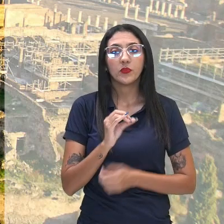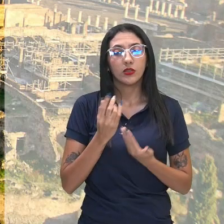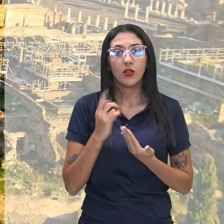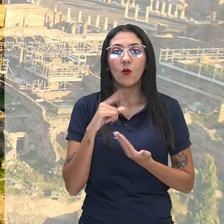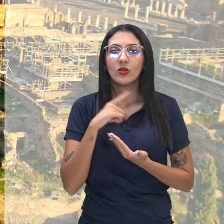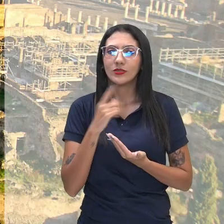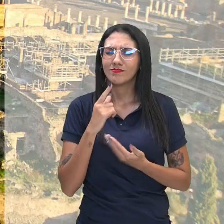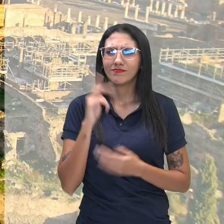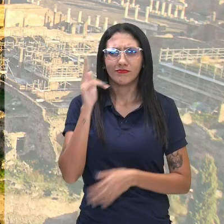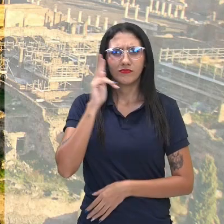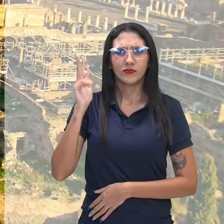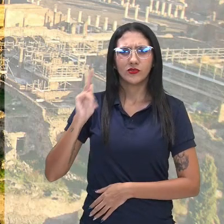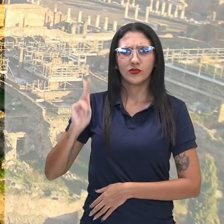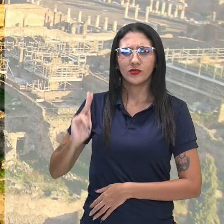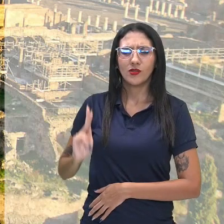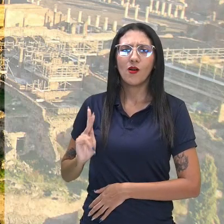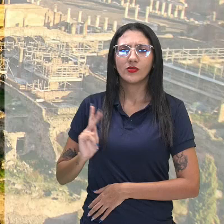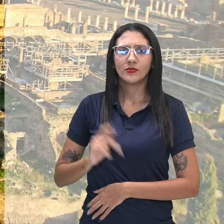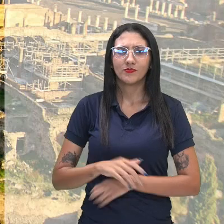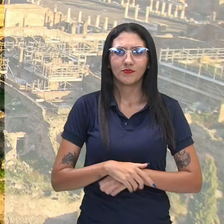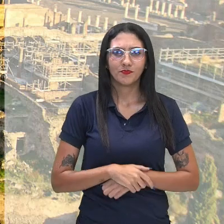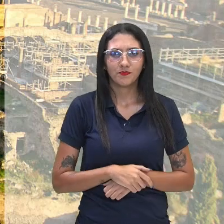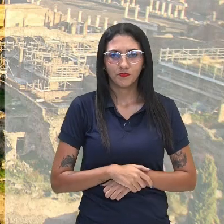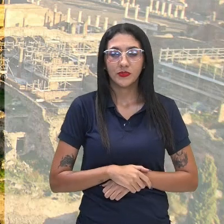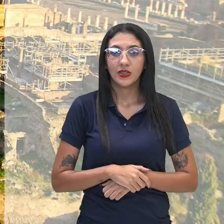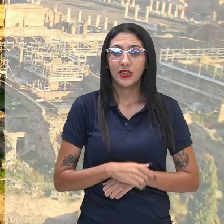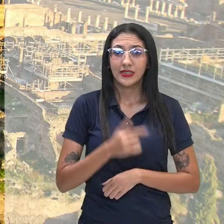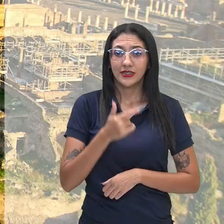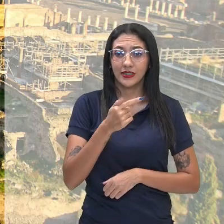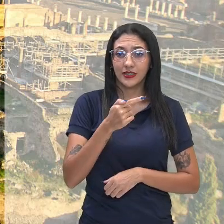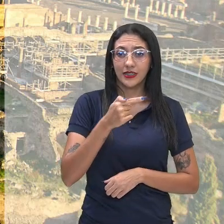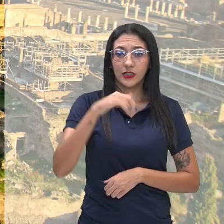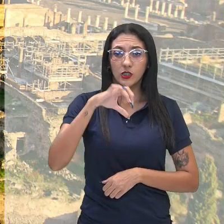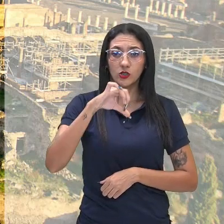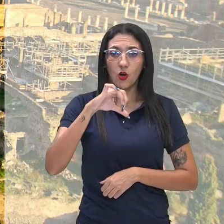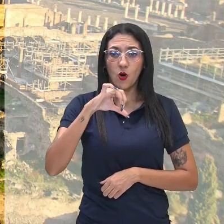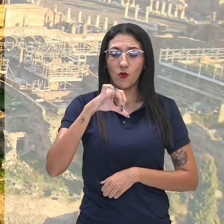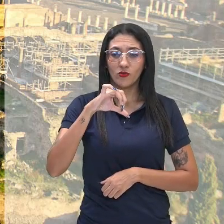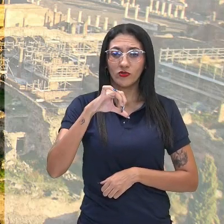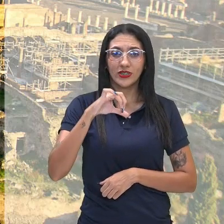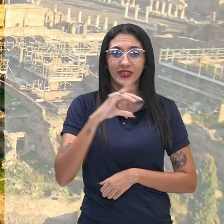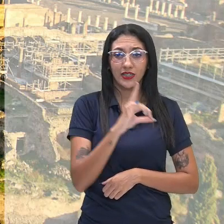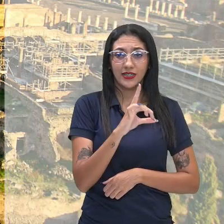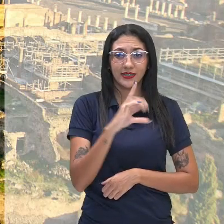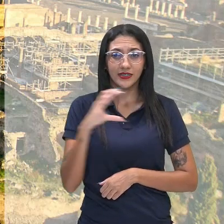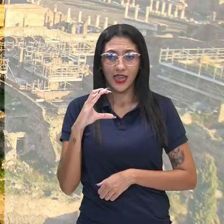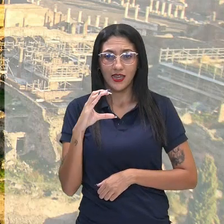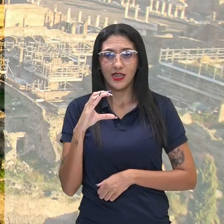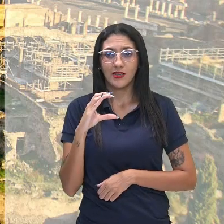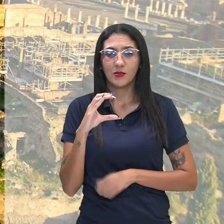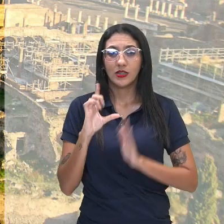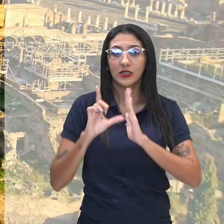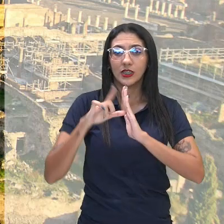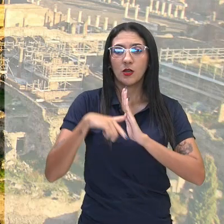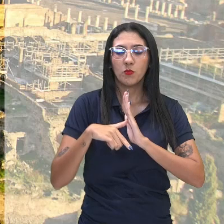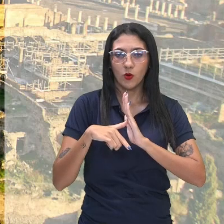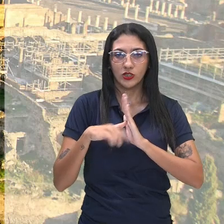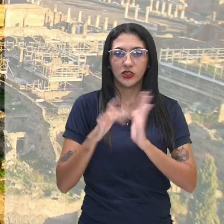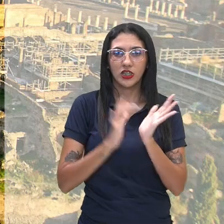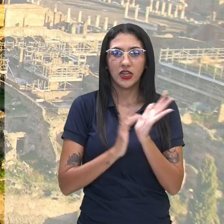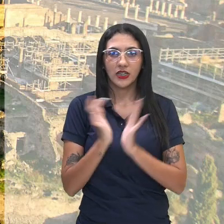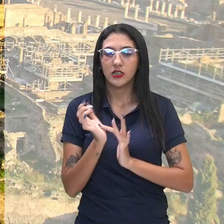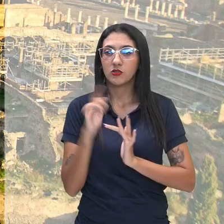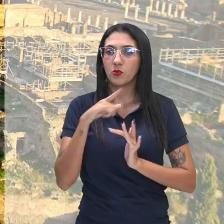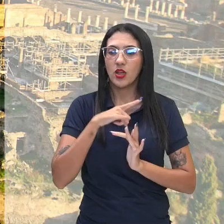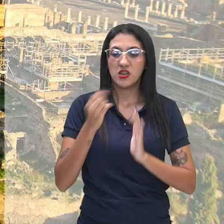vulcão, né? Que em 79 d.C. entrou em erupção e destruiu completamente as